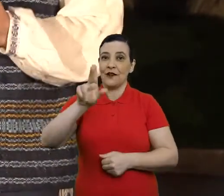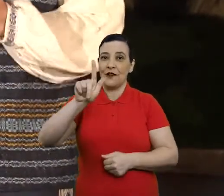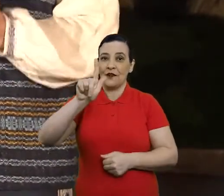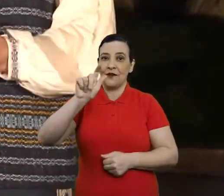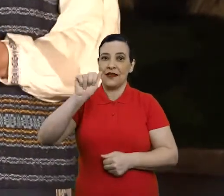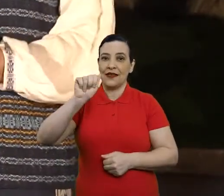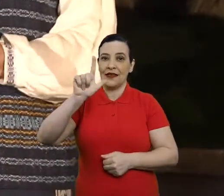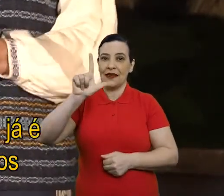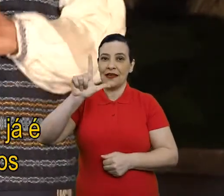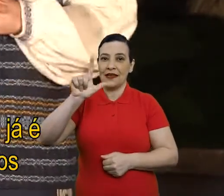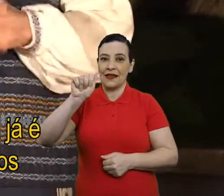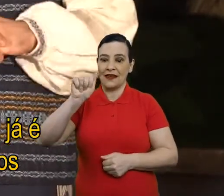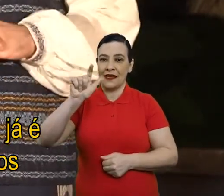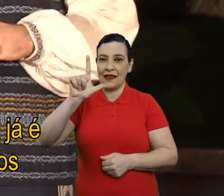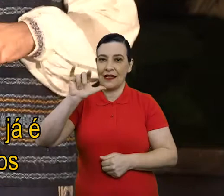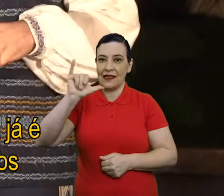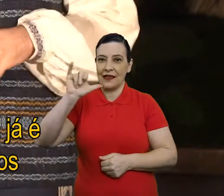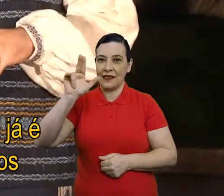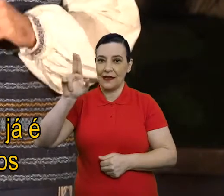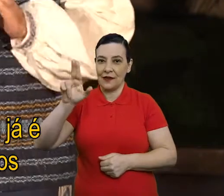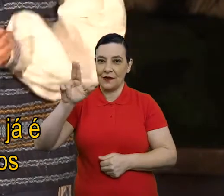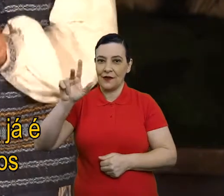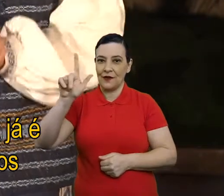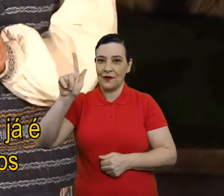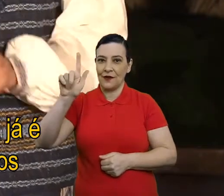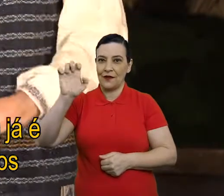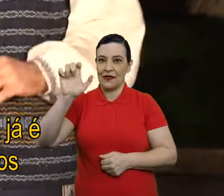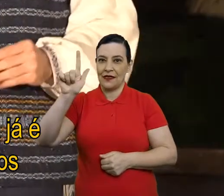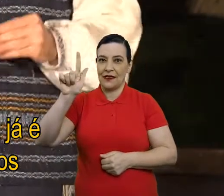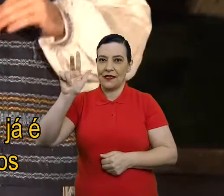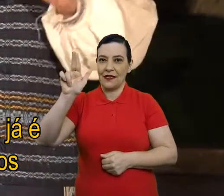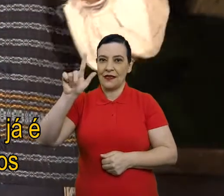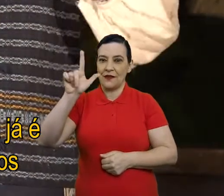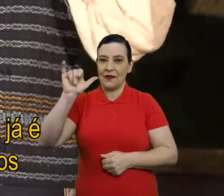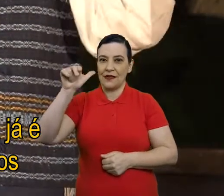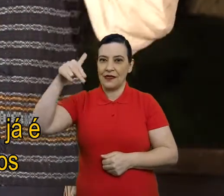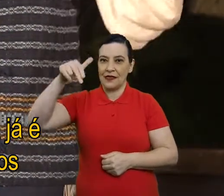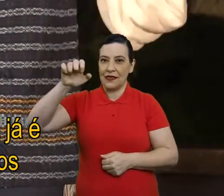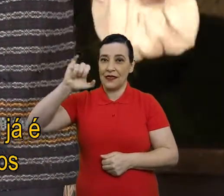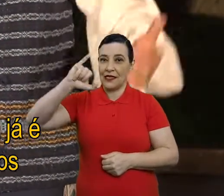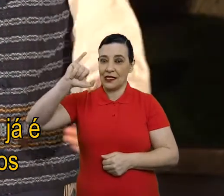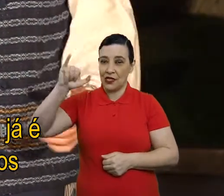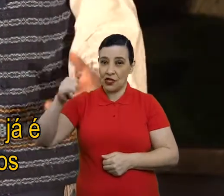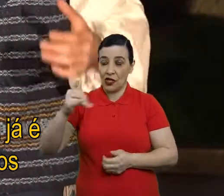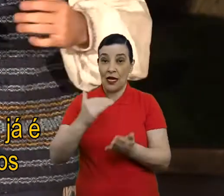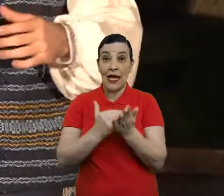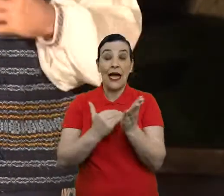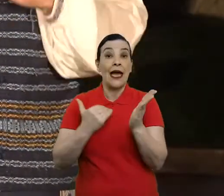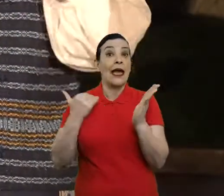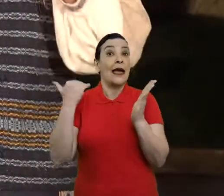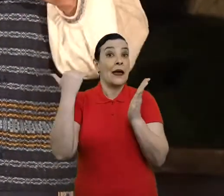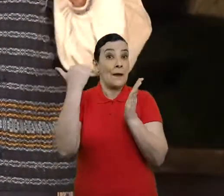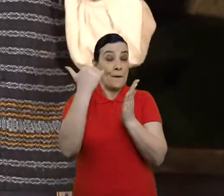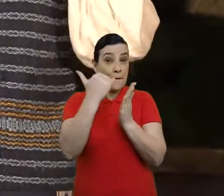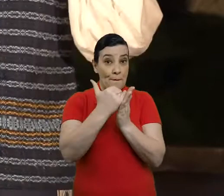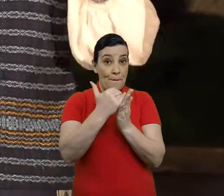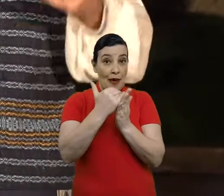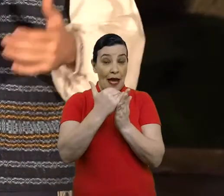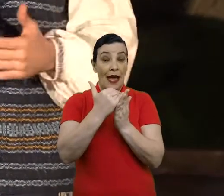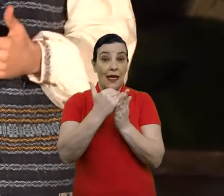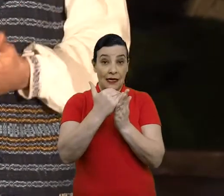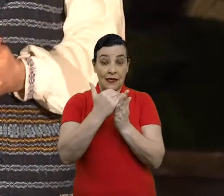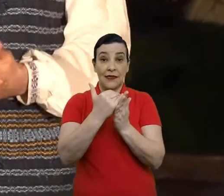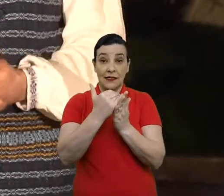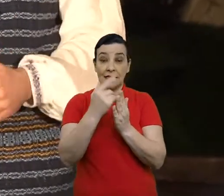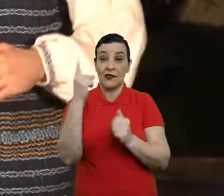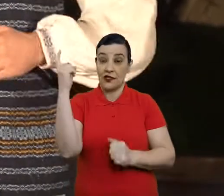Galalio Gegujine. Essa é uma dança muito legal também. Ela já é uma dança com um pouco mais de passos, ela tem uma complexidade um